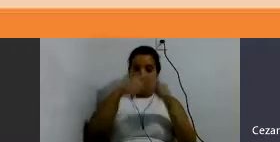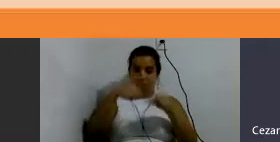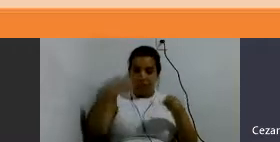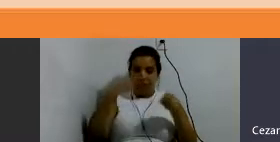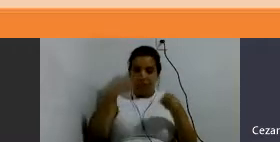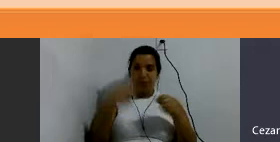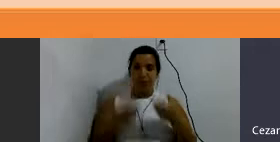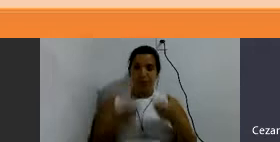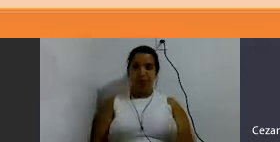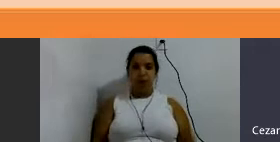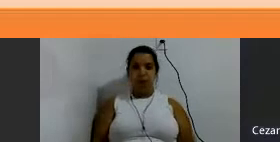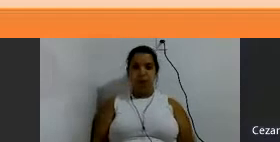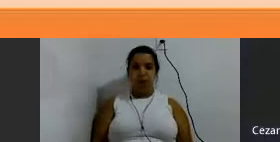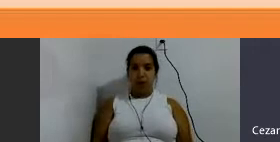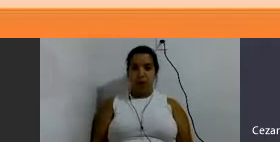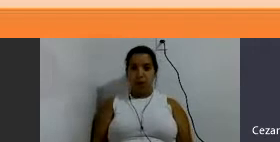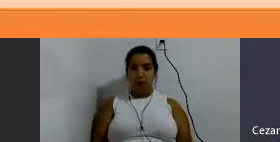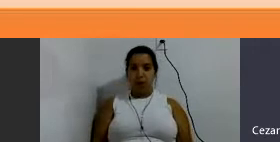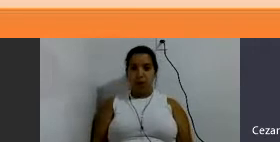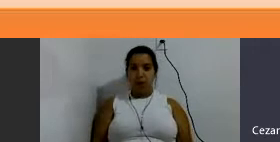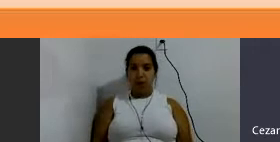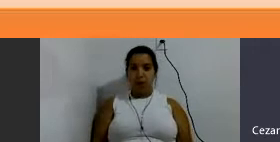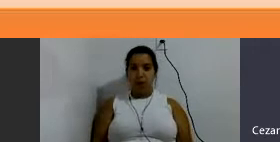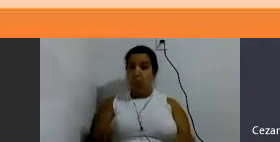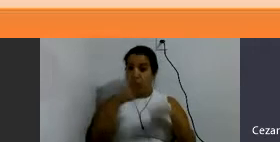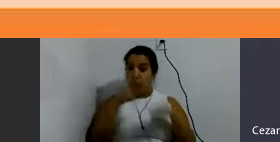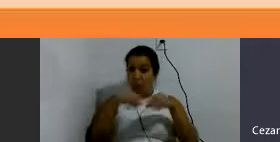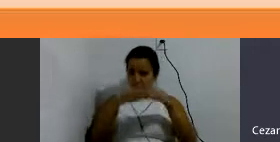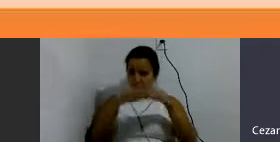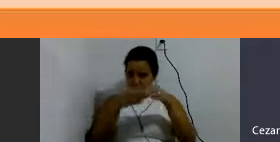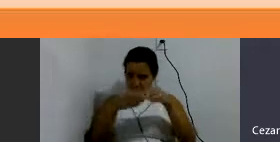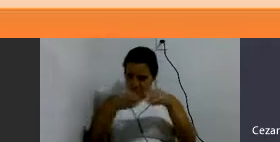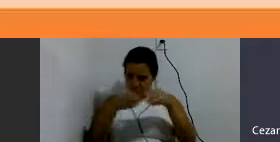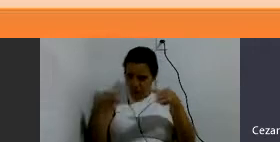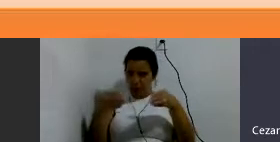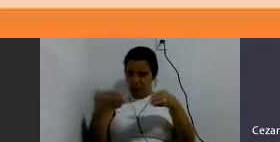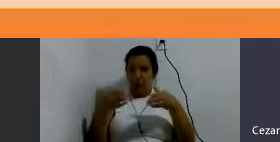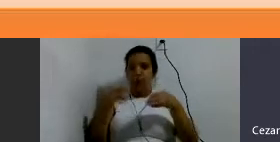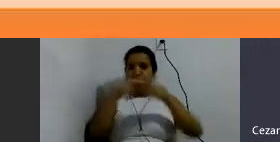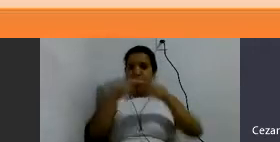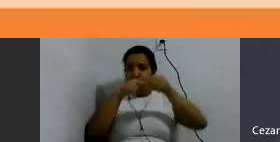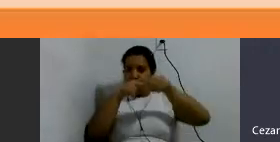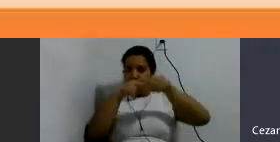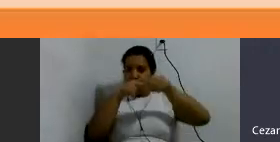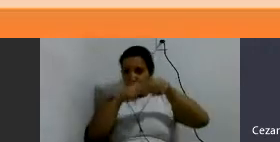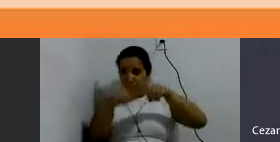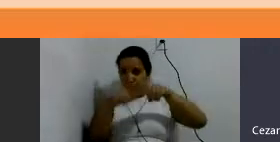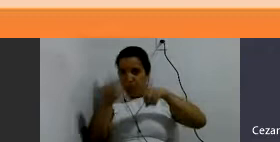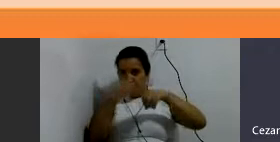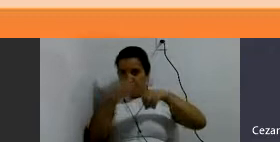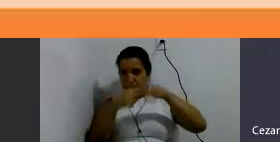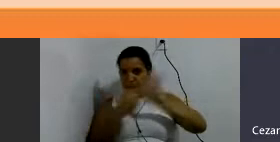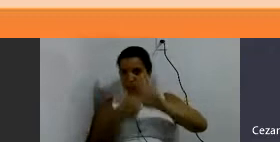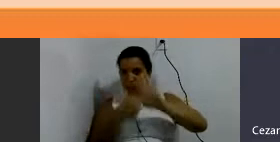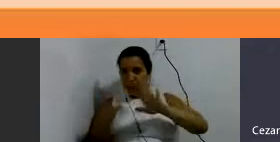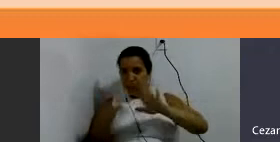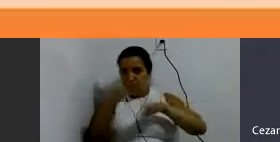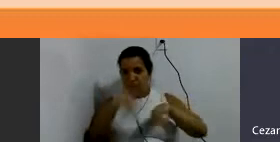esférico ou fusiforme, um núcleo grande, onde eu estou circulando aqui com o mouse,